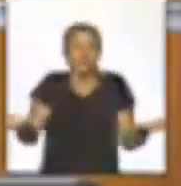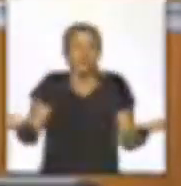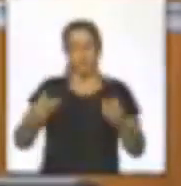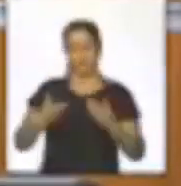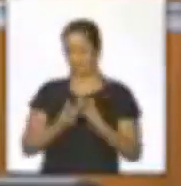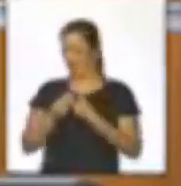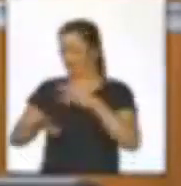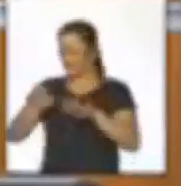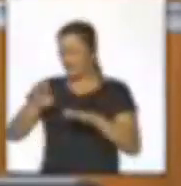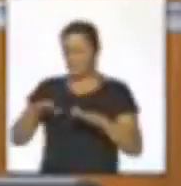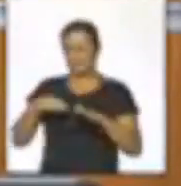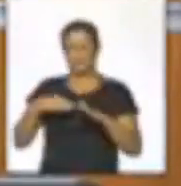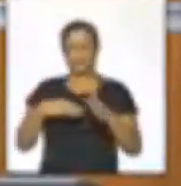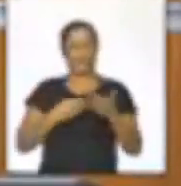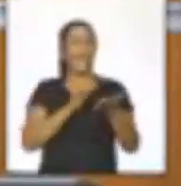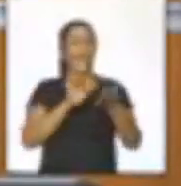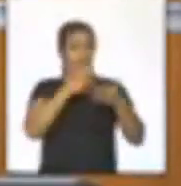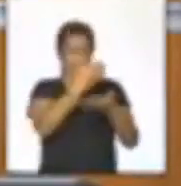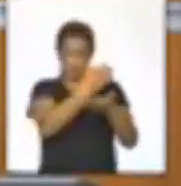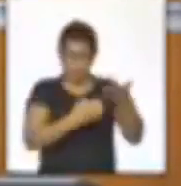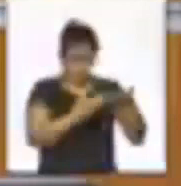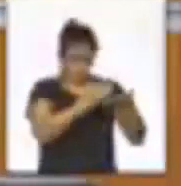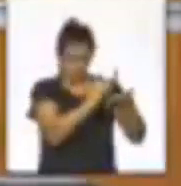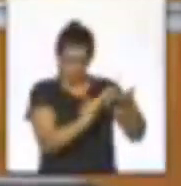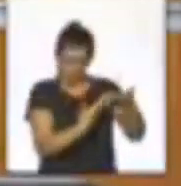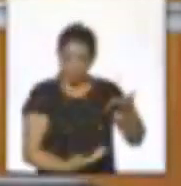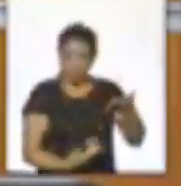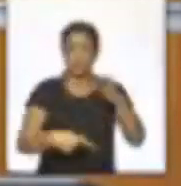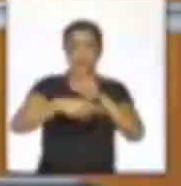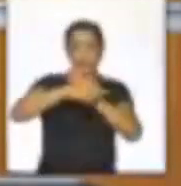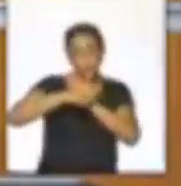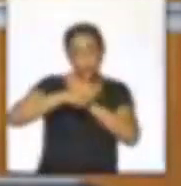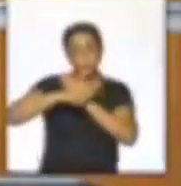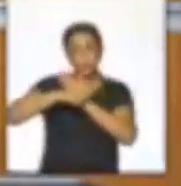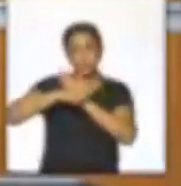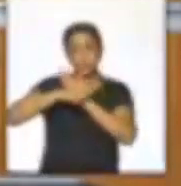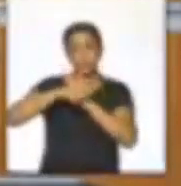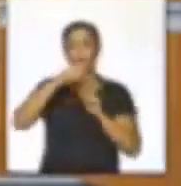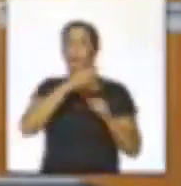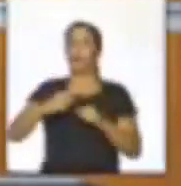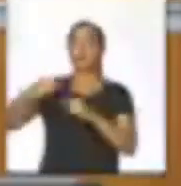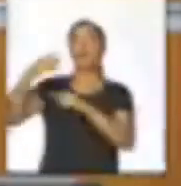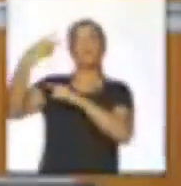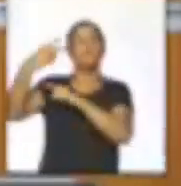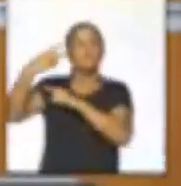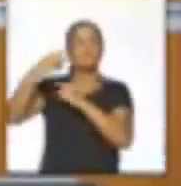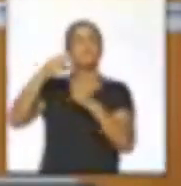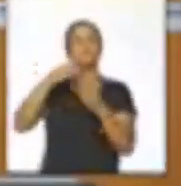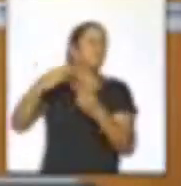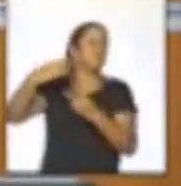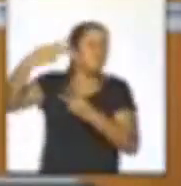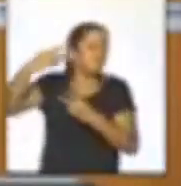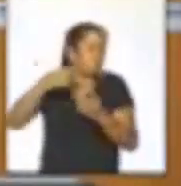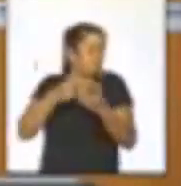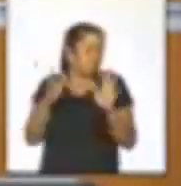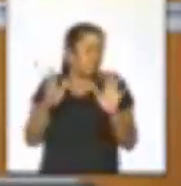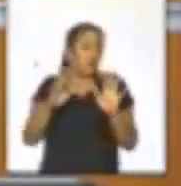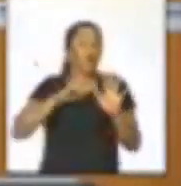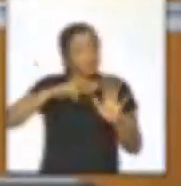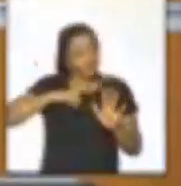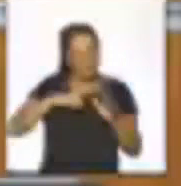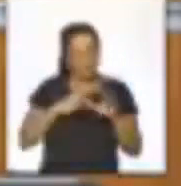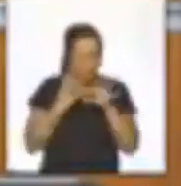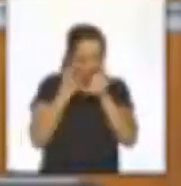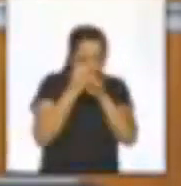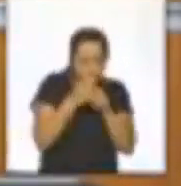por exemplo, de equação de segundo grau, foi resolver e no final o que que aconteceu? Caiu numa